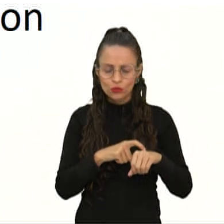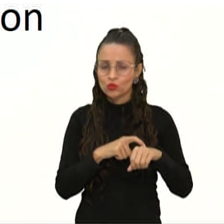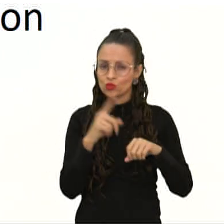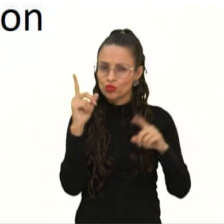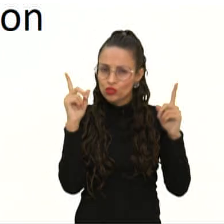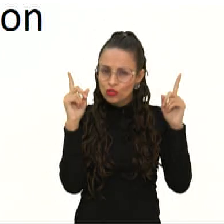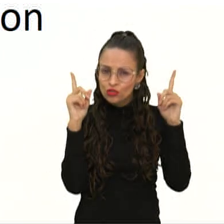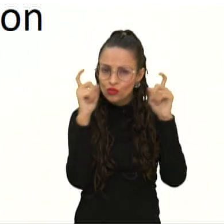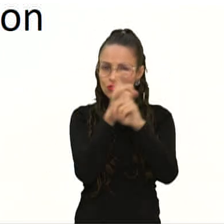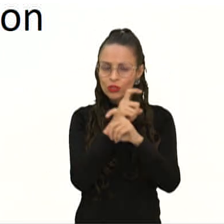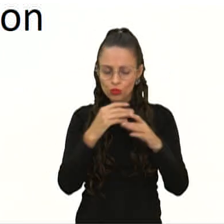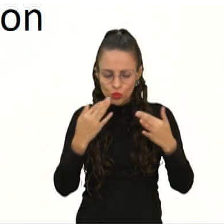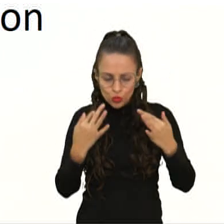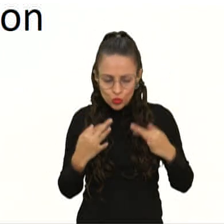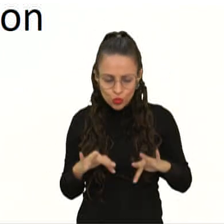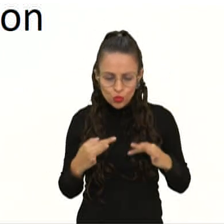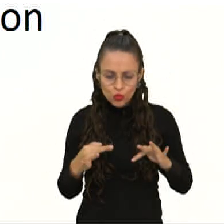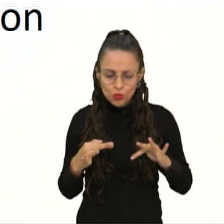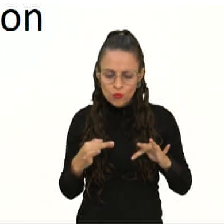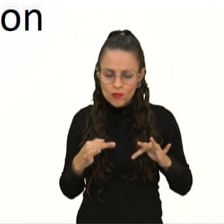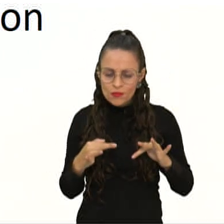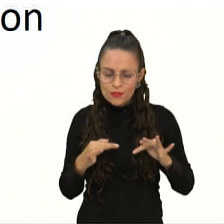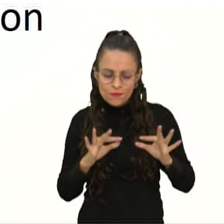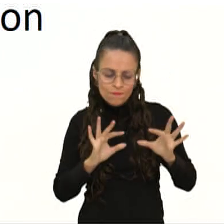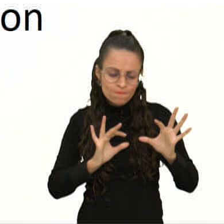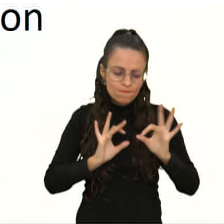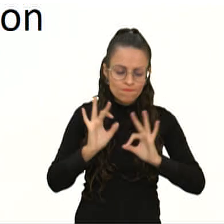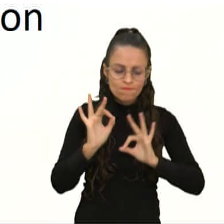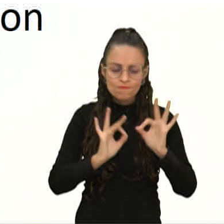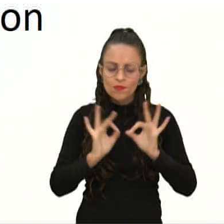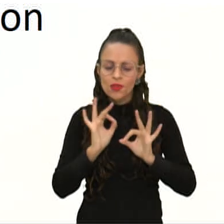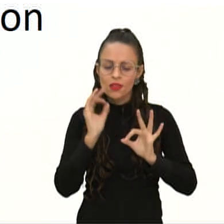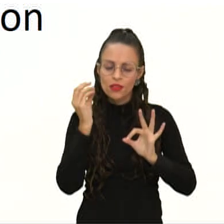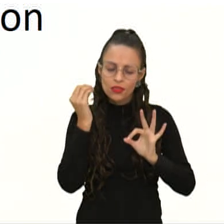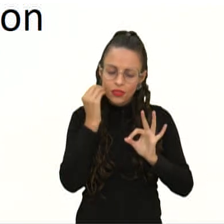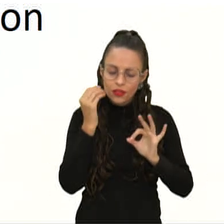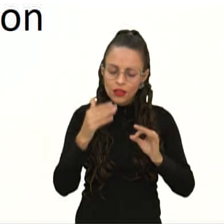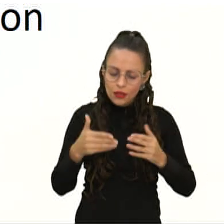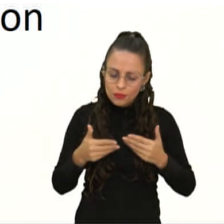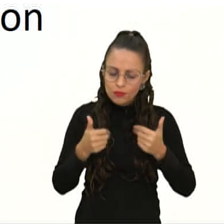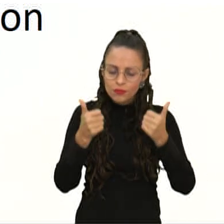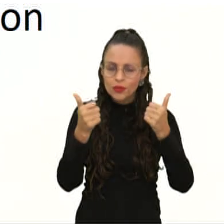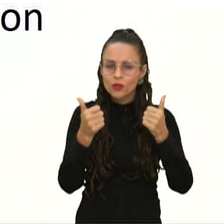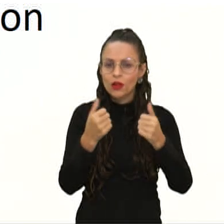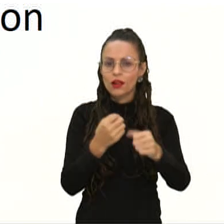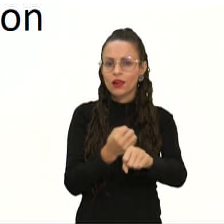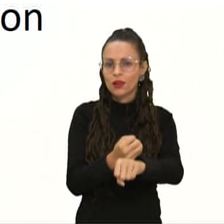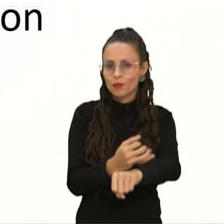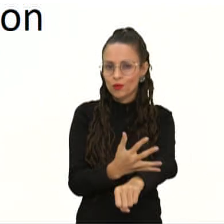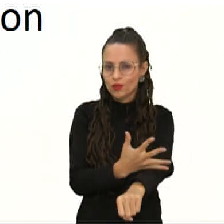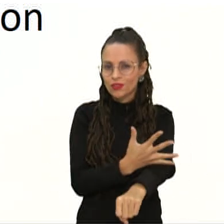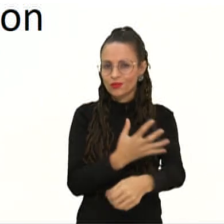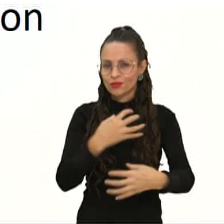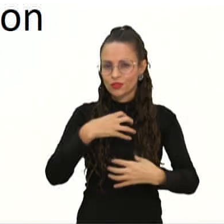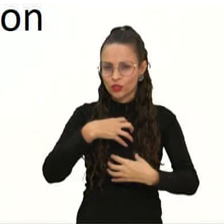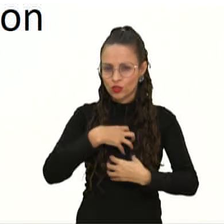né? E colocar tudo aquilo junto e lidar com as nossas emoções. A partir do momento que você conseguiu entender